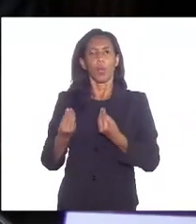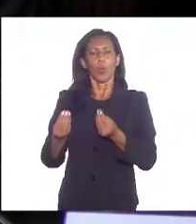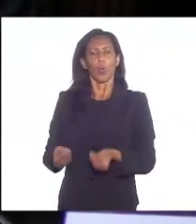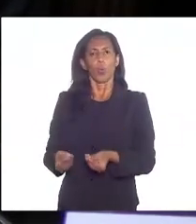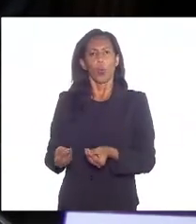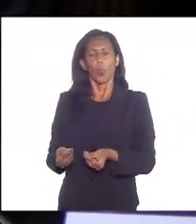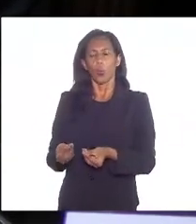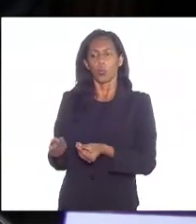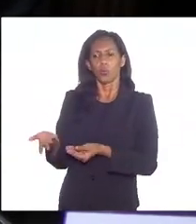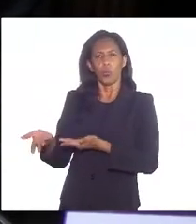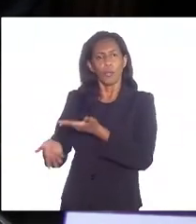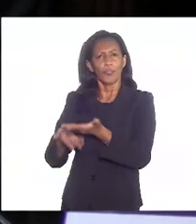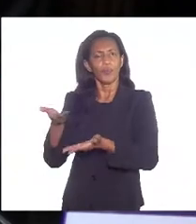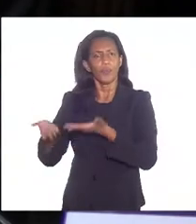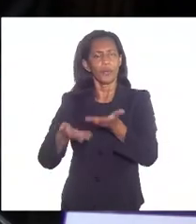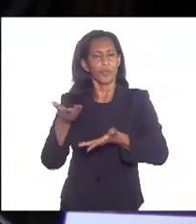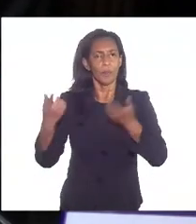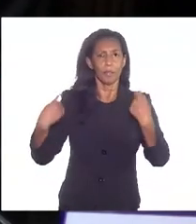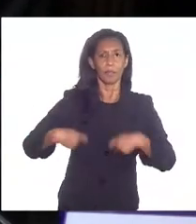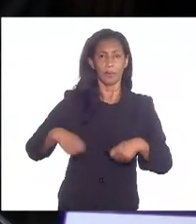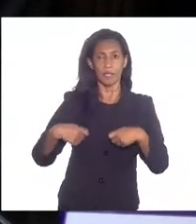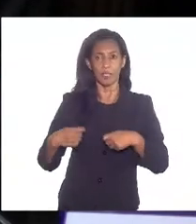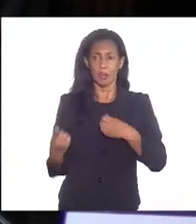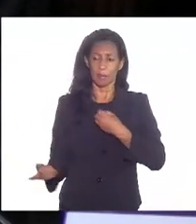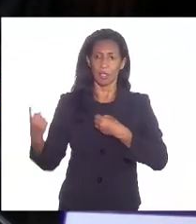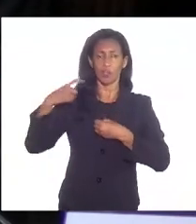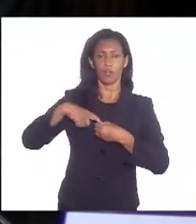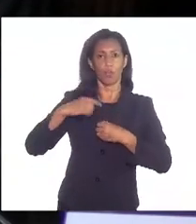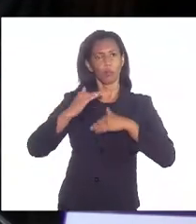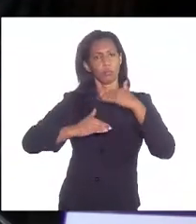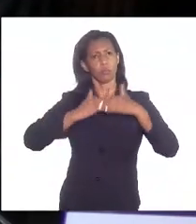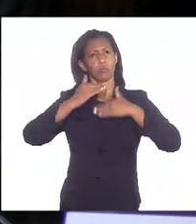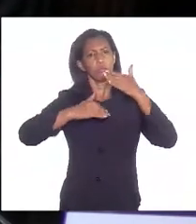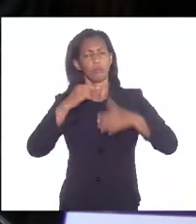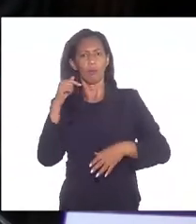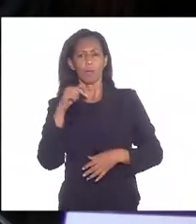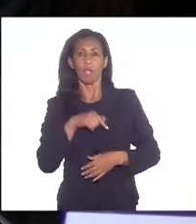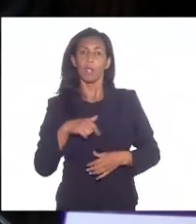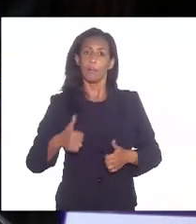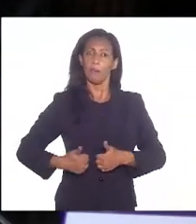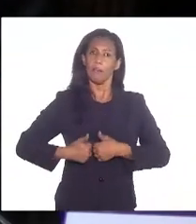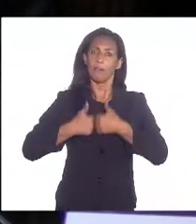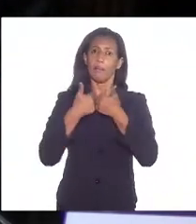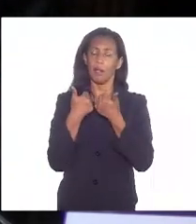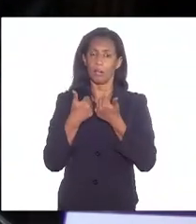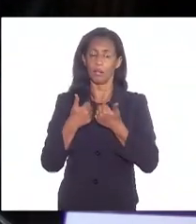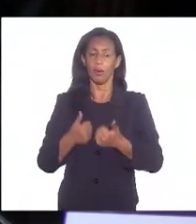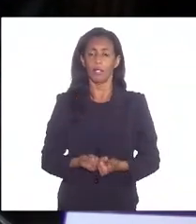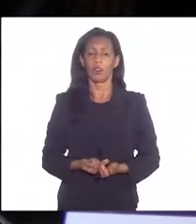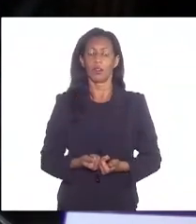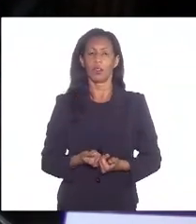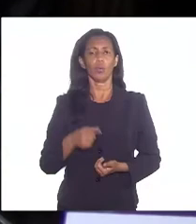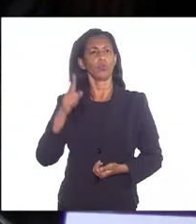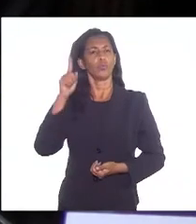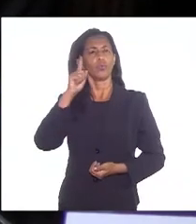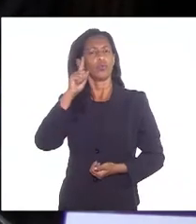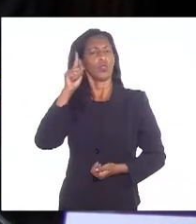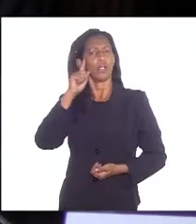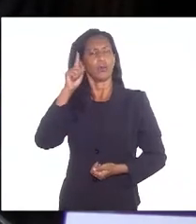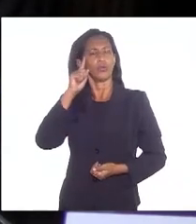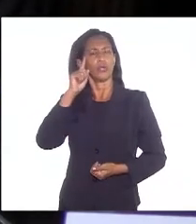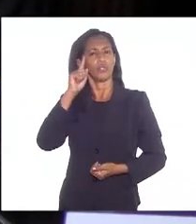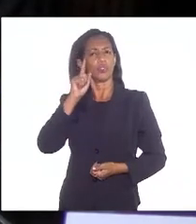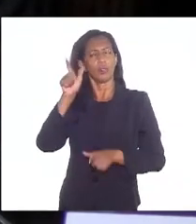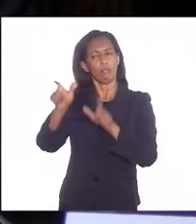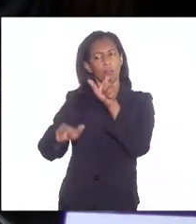investimentos tão necessários para que a gente retome o desenvolvimento e, com isso, melhore o dia a dia do